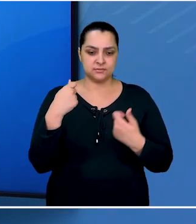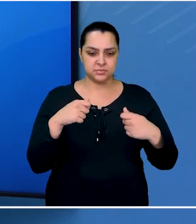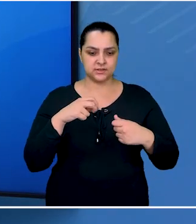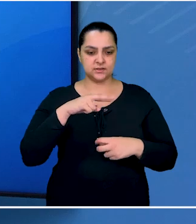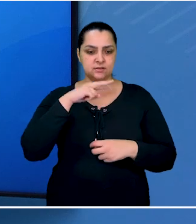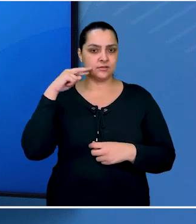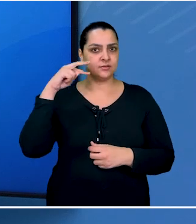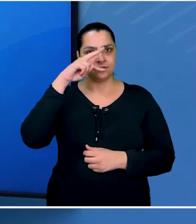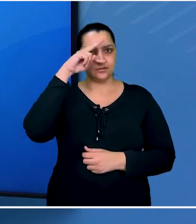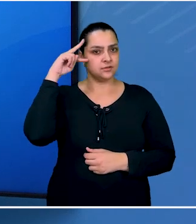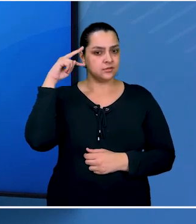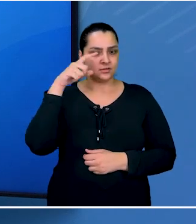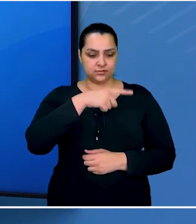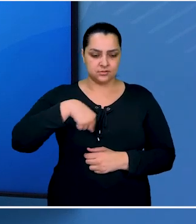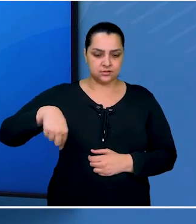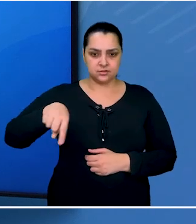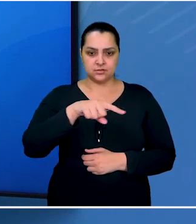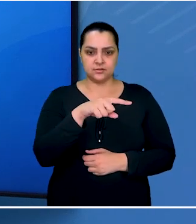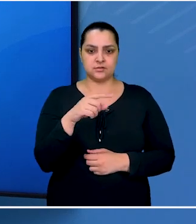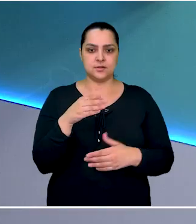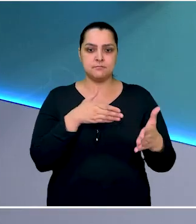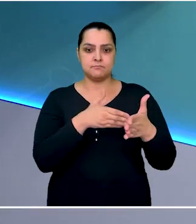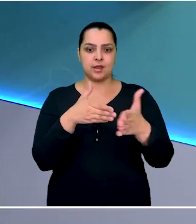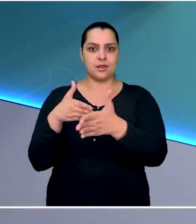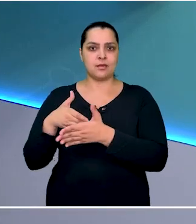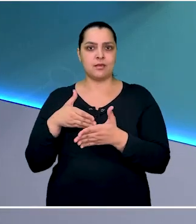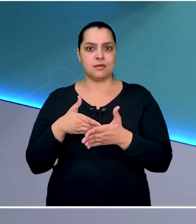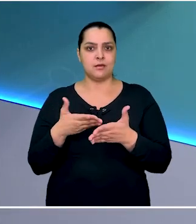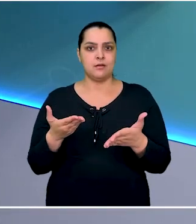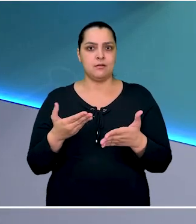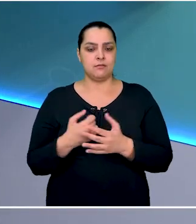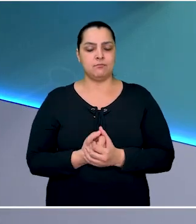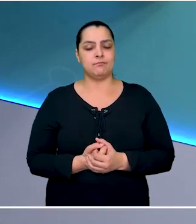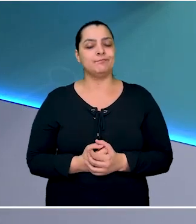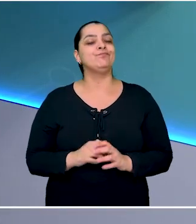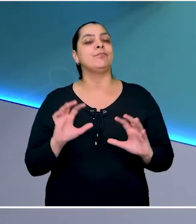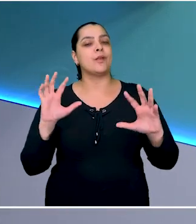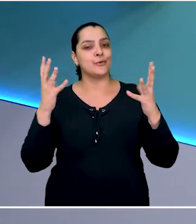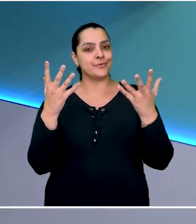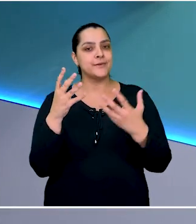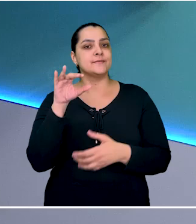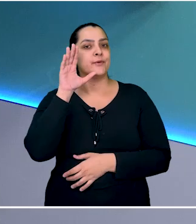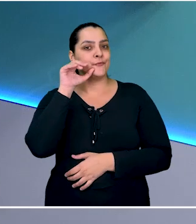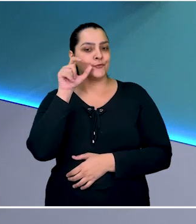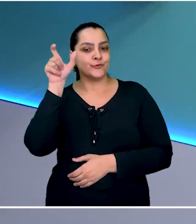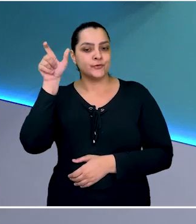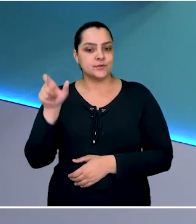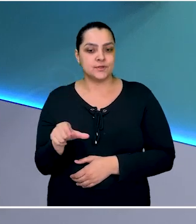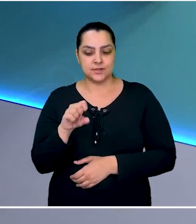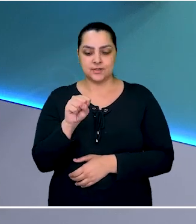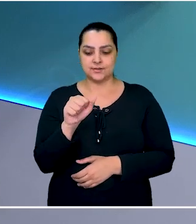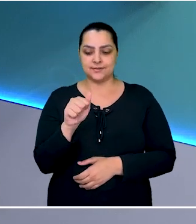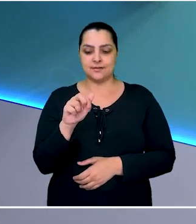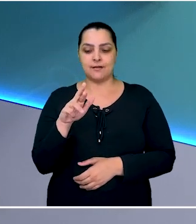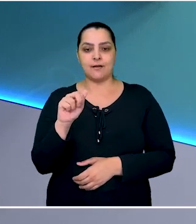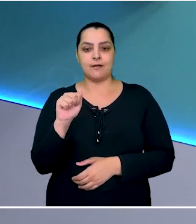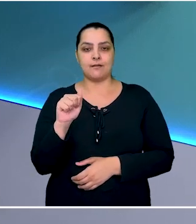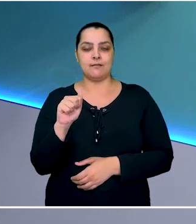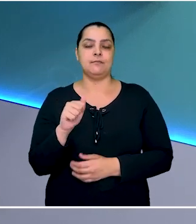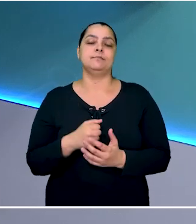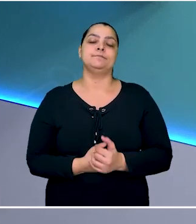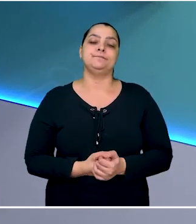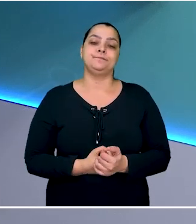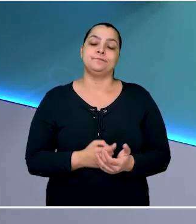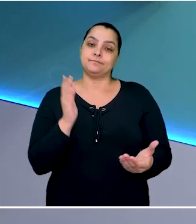trajes íntimos na barreira sanitária da empresa. Pois é, Anderson, foi o que aconteceu com uma empregada da Seara Alimentos.